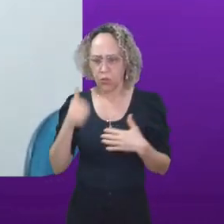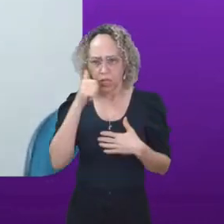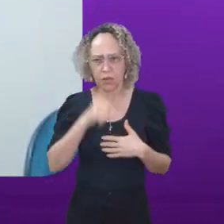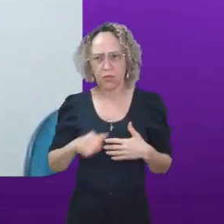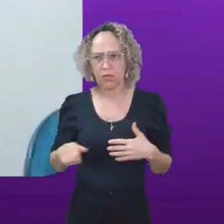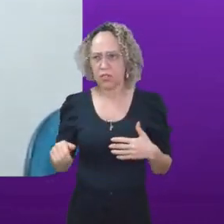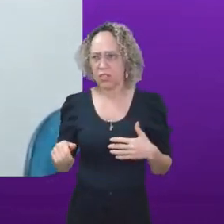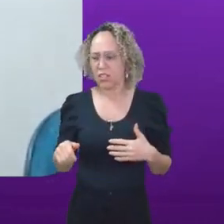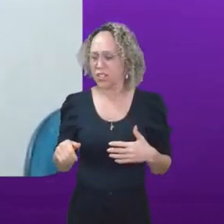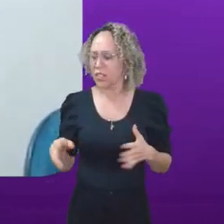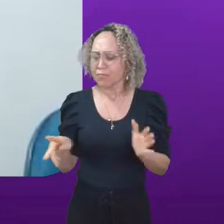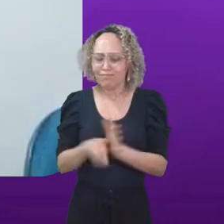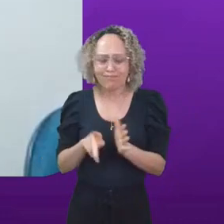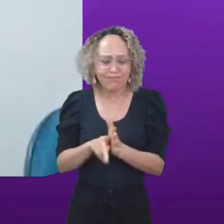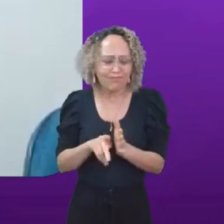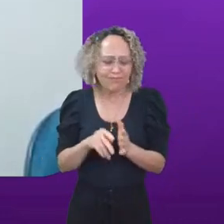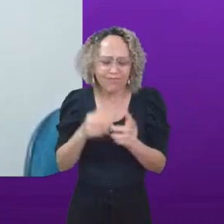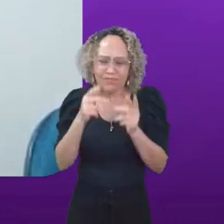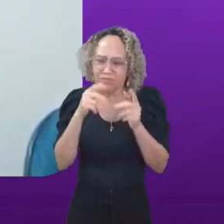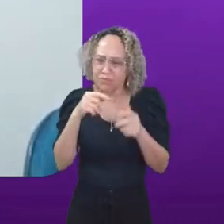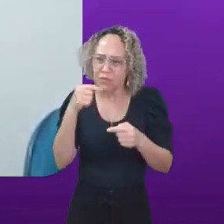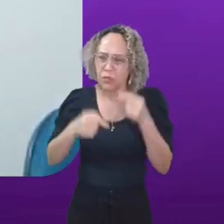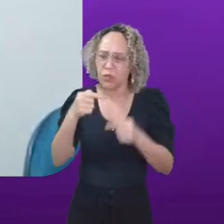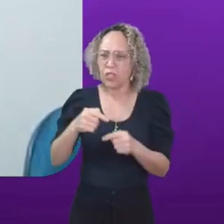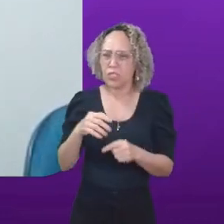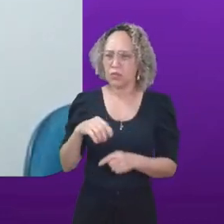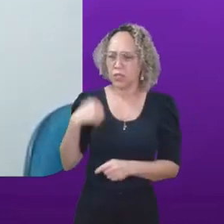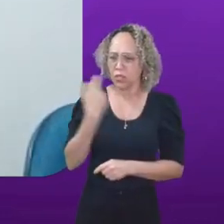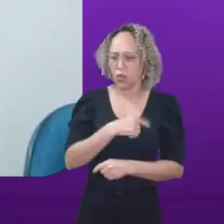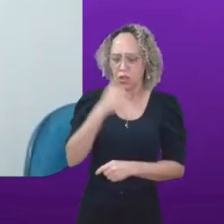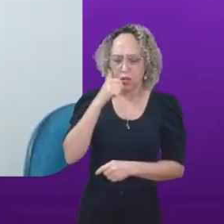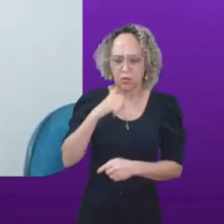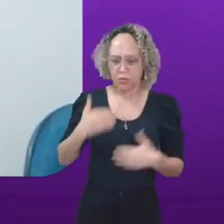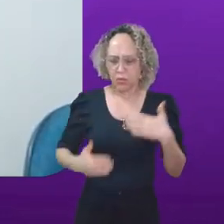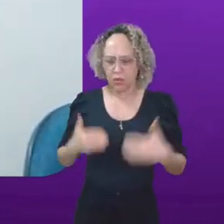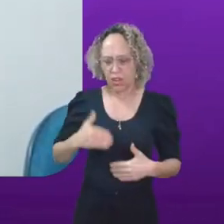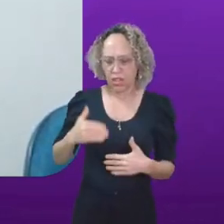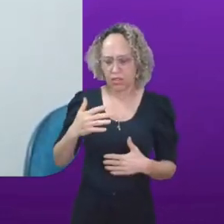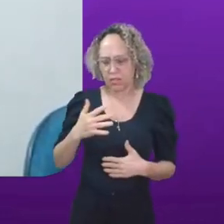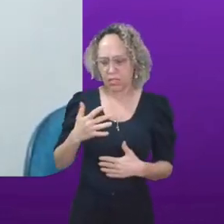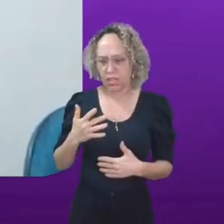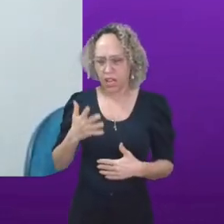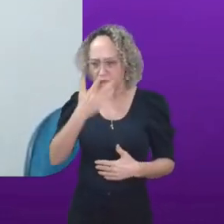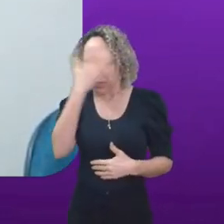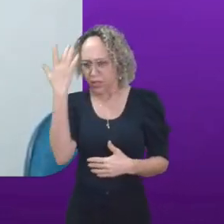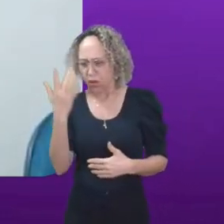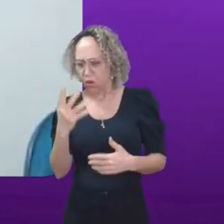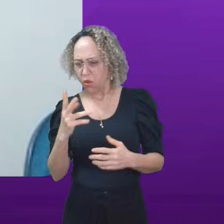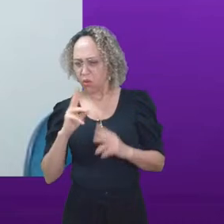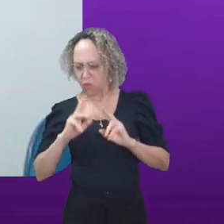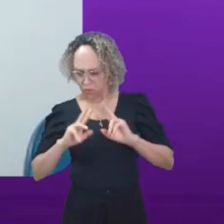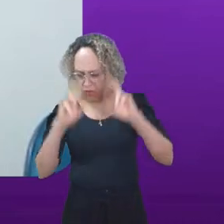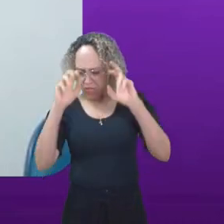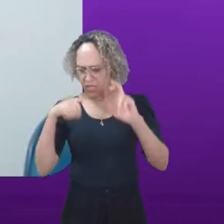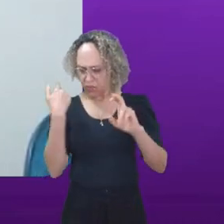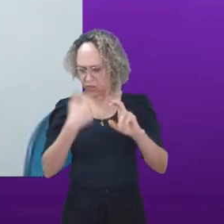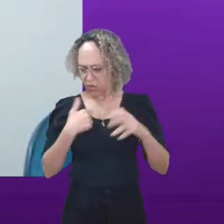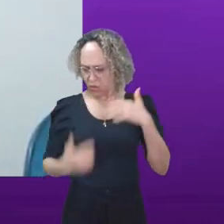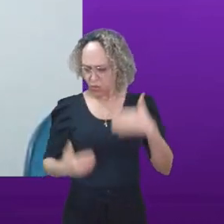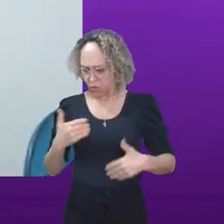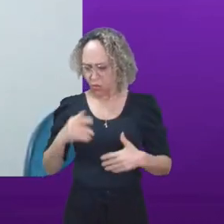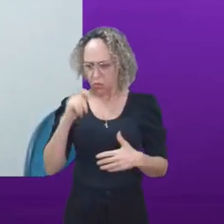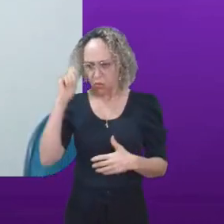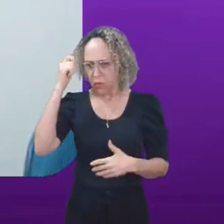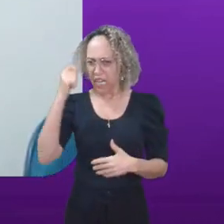nosso corpo é visto como um corpo sexualizado, né? Mas a gente é para além disso. A gente precisa desmistificar e a gente